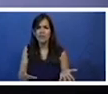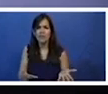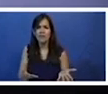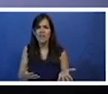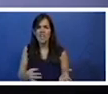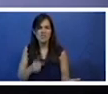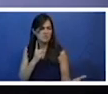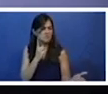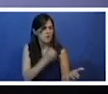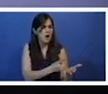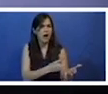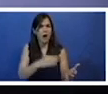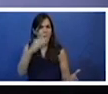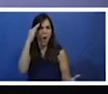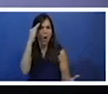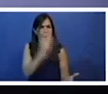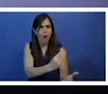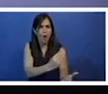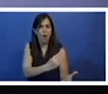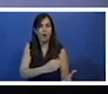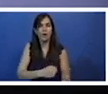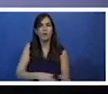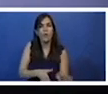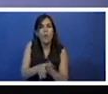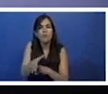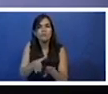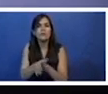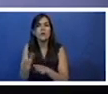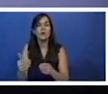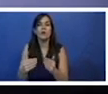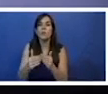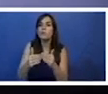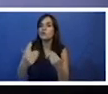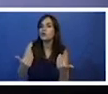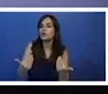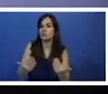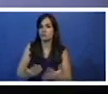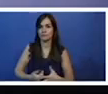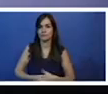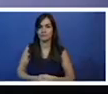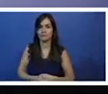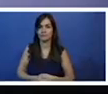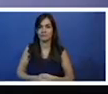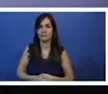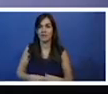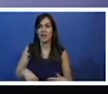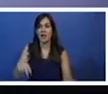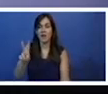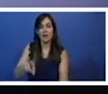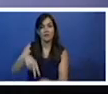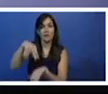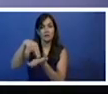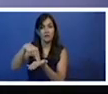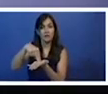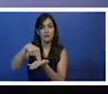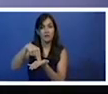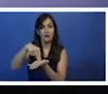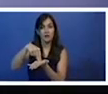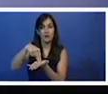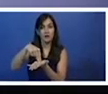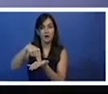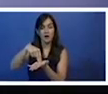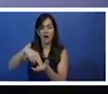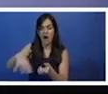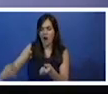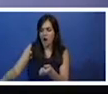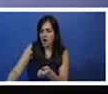ele manda, ele dá uma ordem, um conselho, um pedido, um apelo. Levantar âncora. Então, está